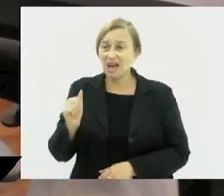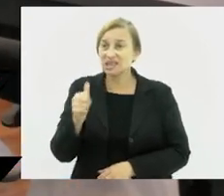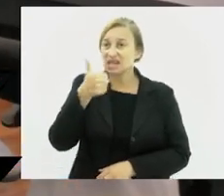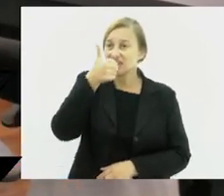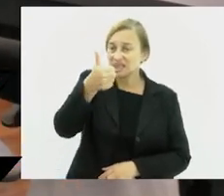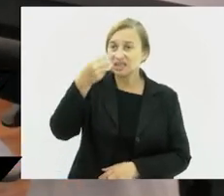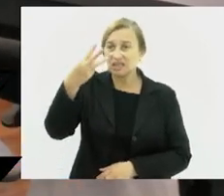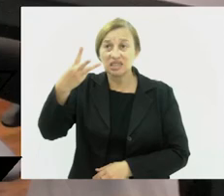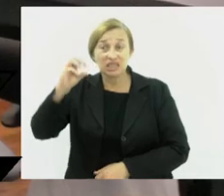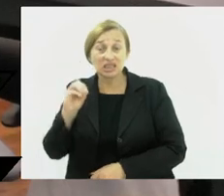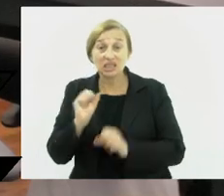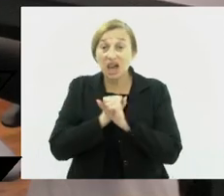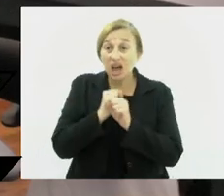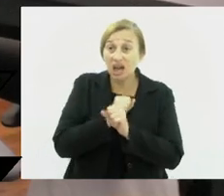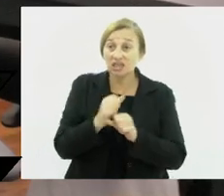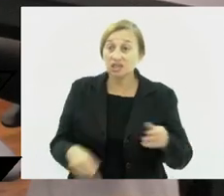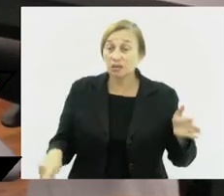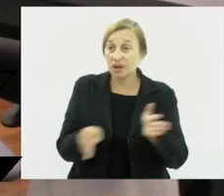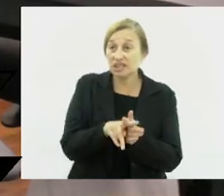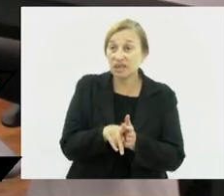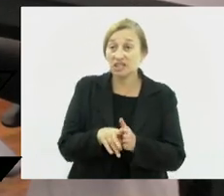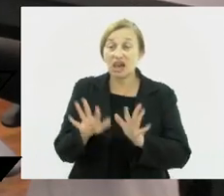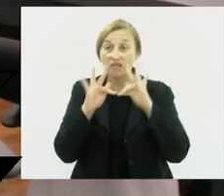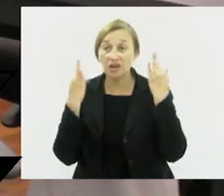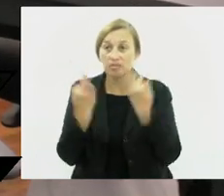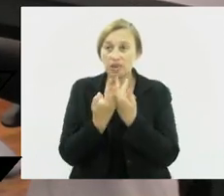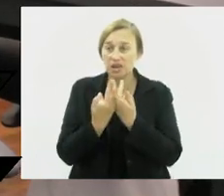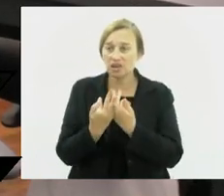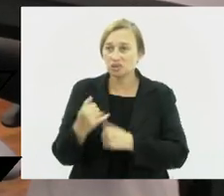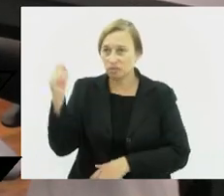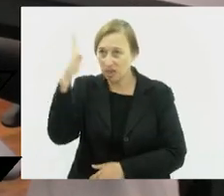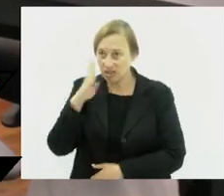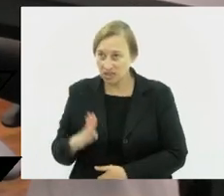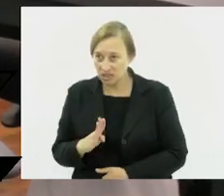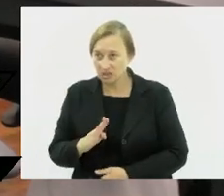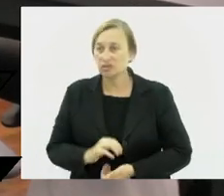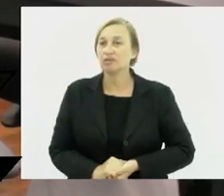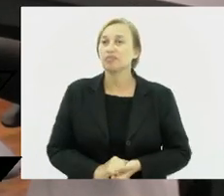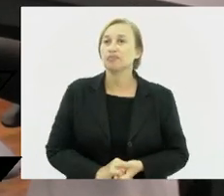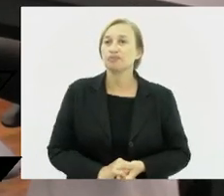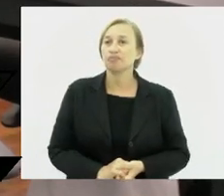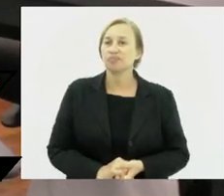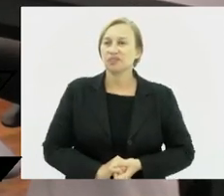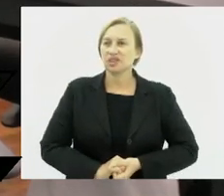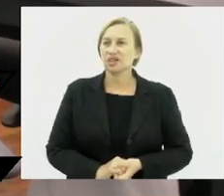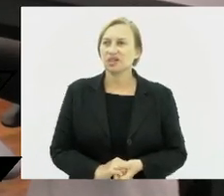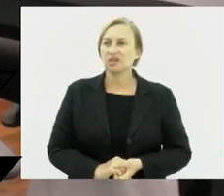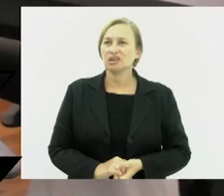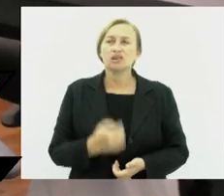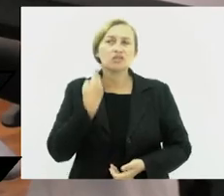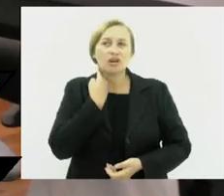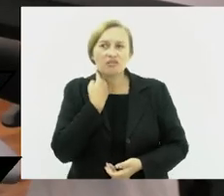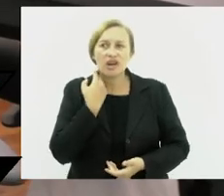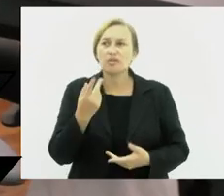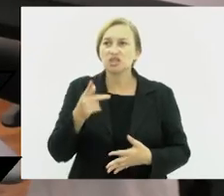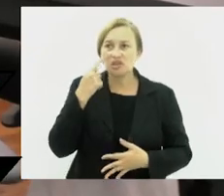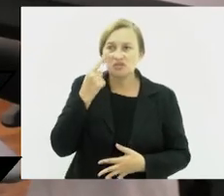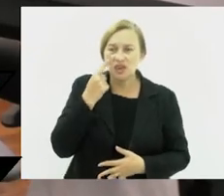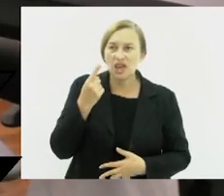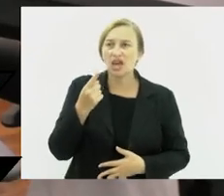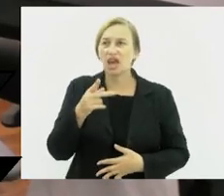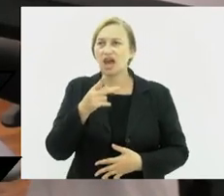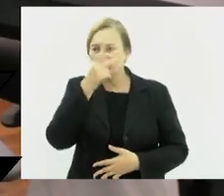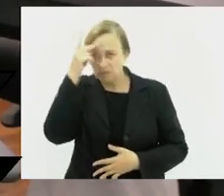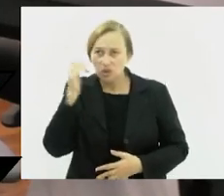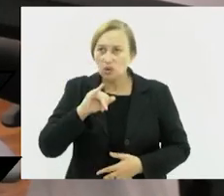parte da família americana, mas, infelizmente, por onde a raça vai, ela vira febre. E aí vem as pessoas se